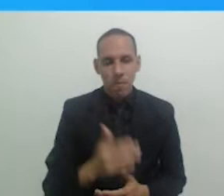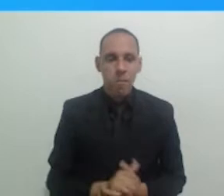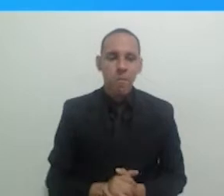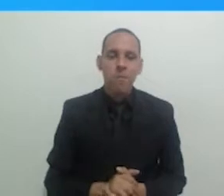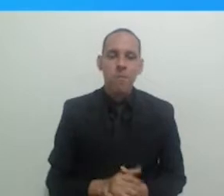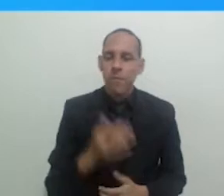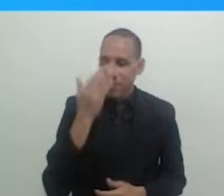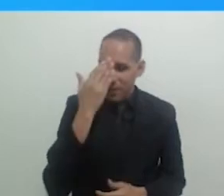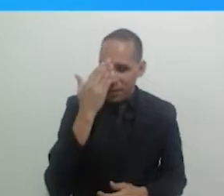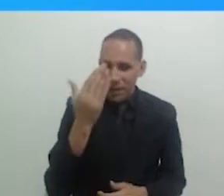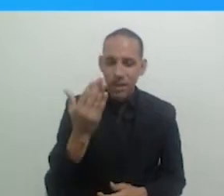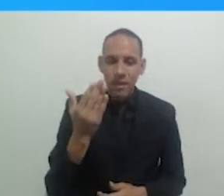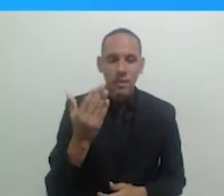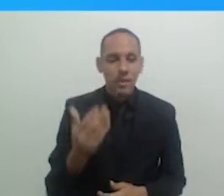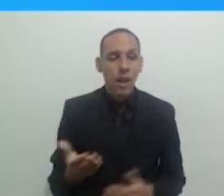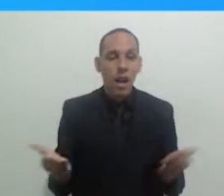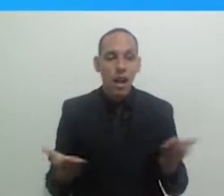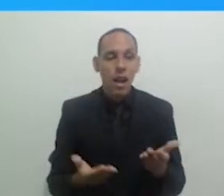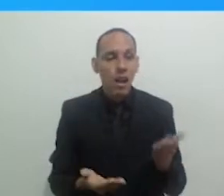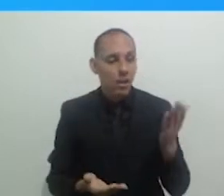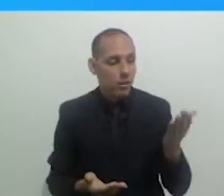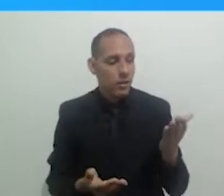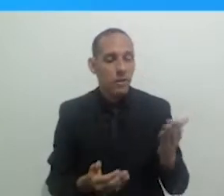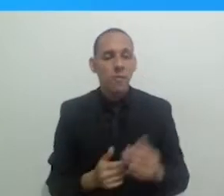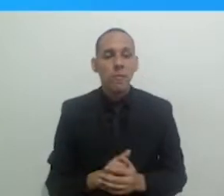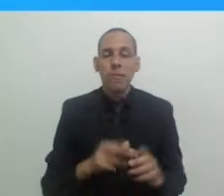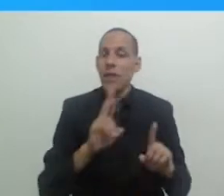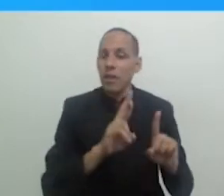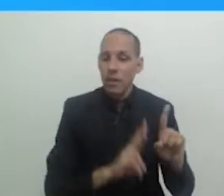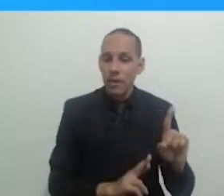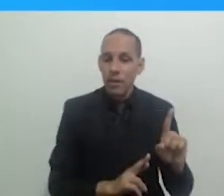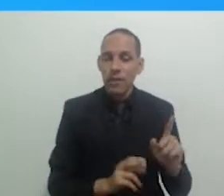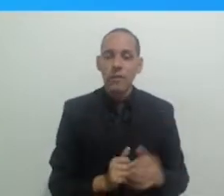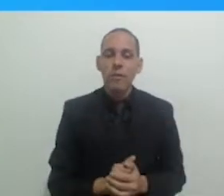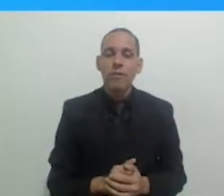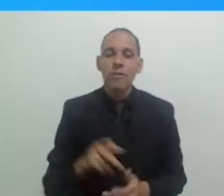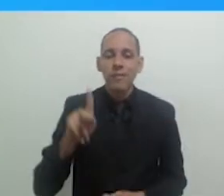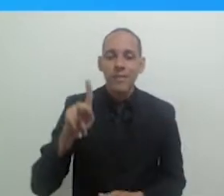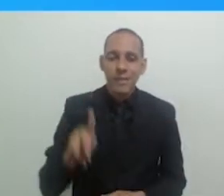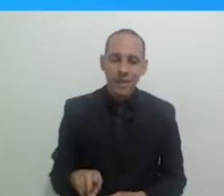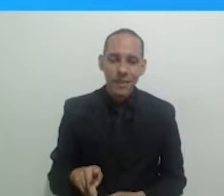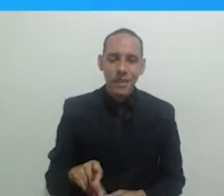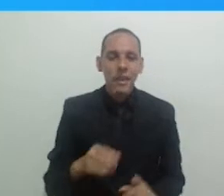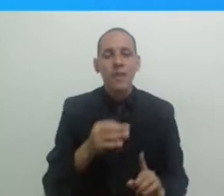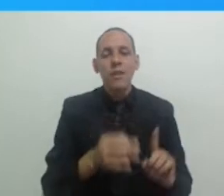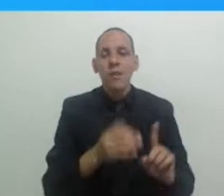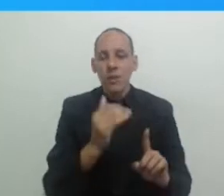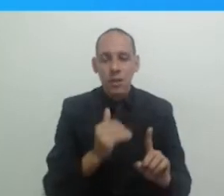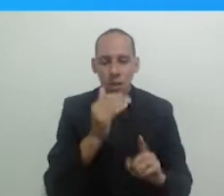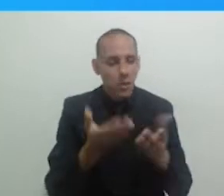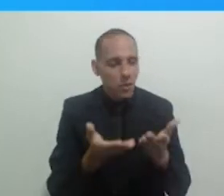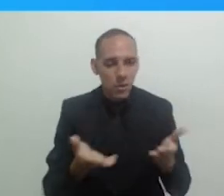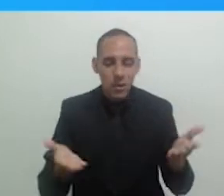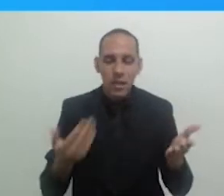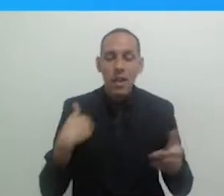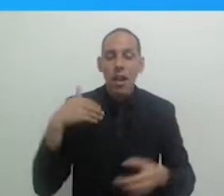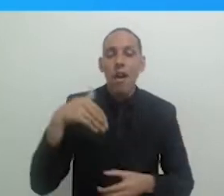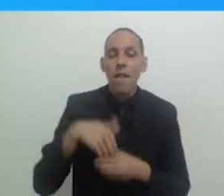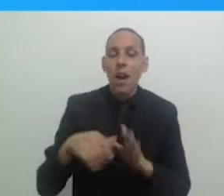Excelência. Devolvo a palavra ao ministro relator. Senhor presidente, senhores desembargadores, meu voto foi